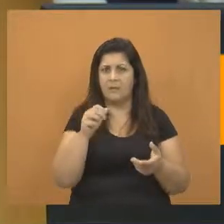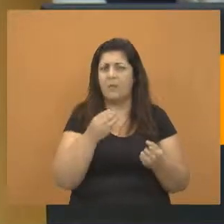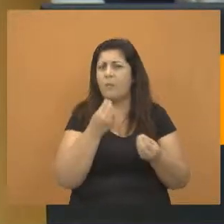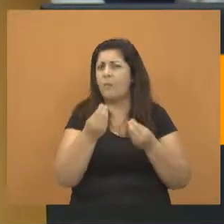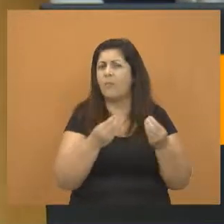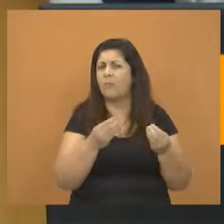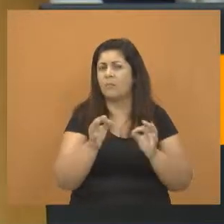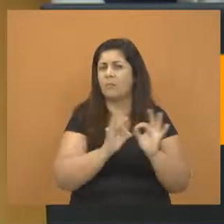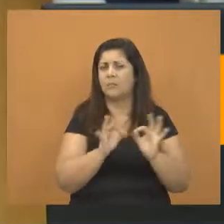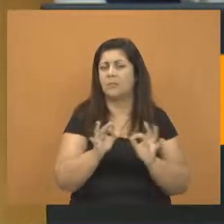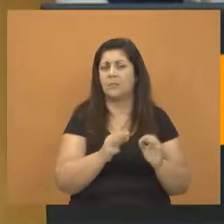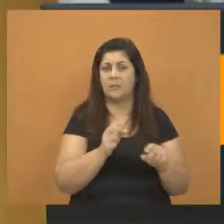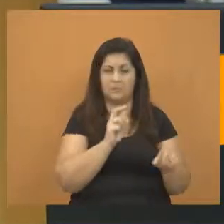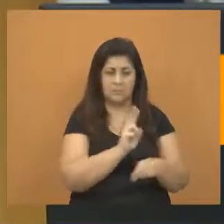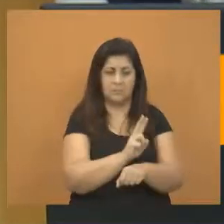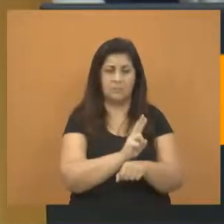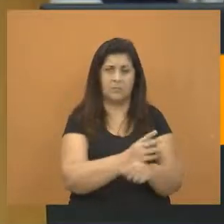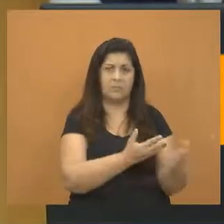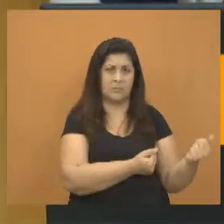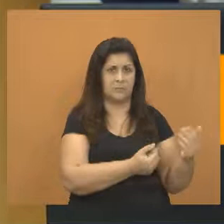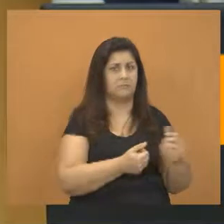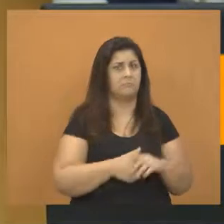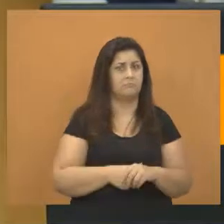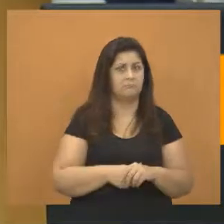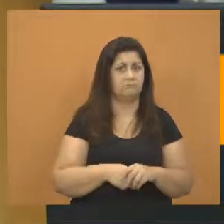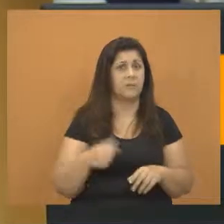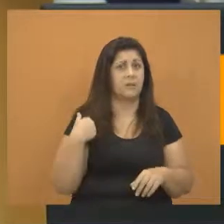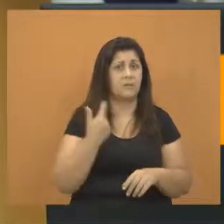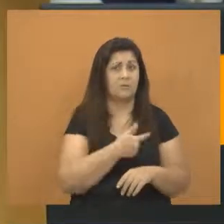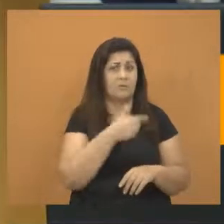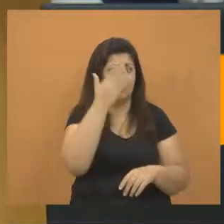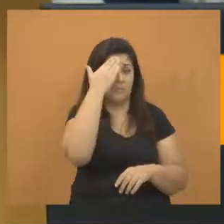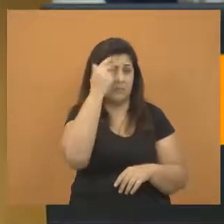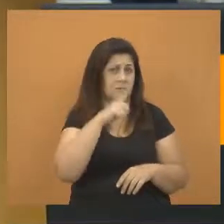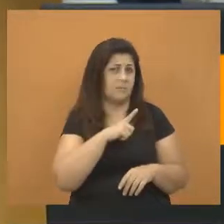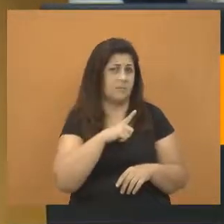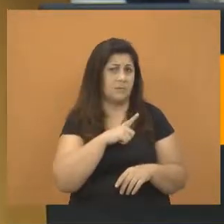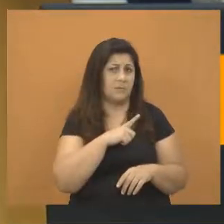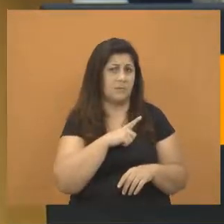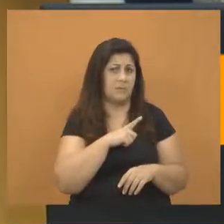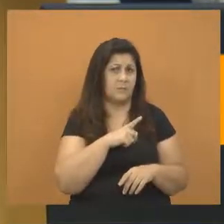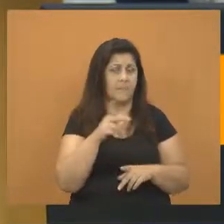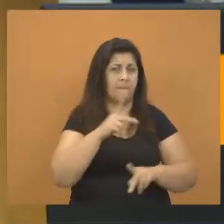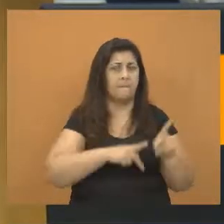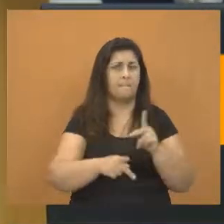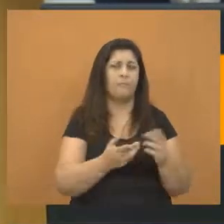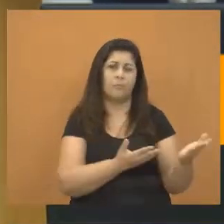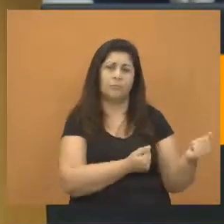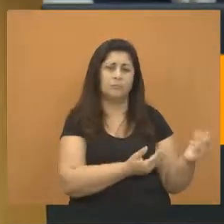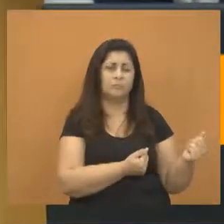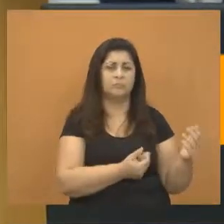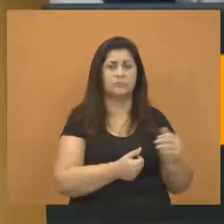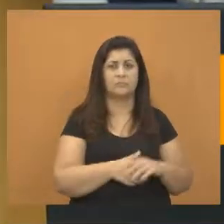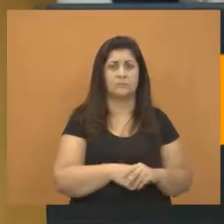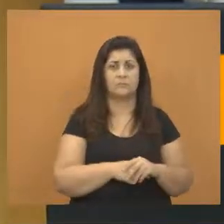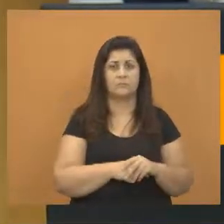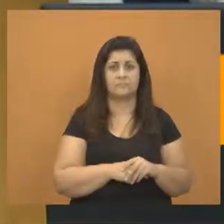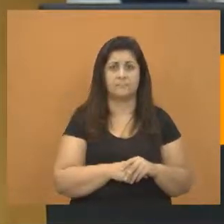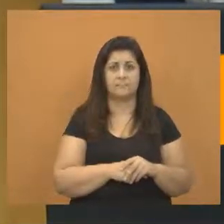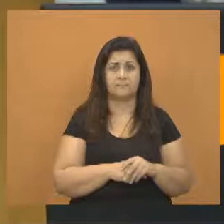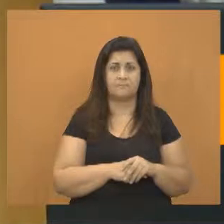Porque nós sabemos que nós temos um público, uma população jovem adolescente e jovem na